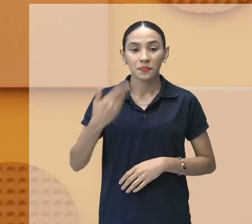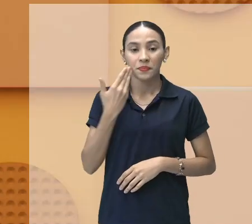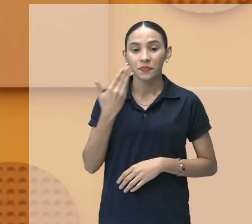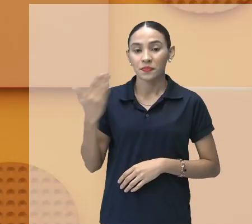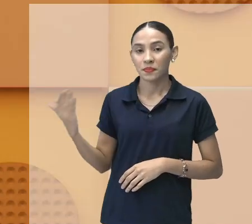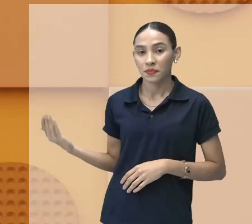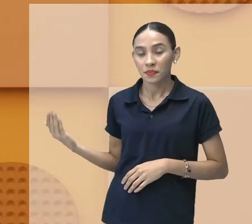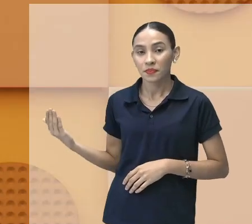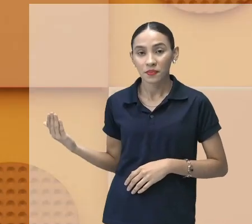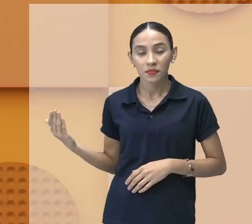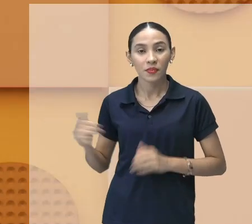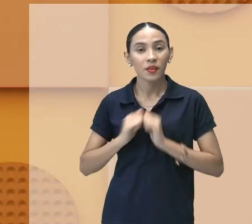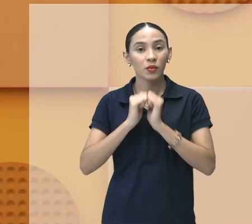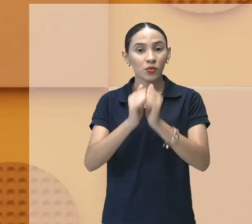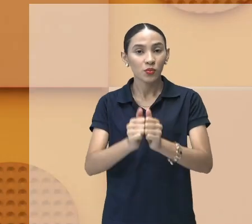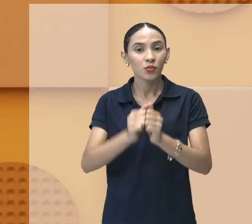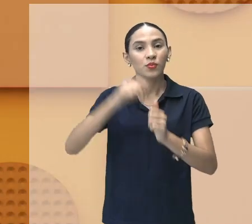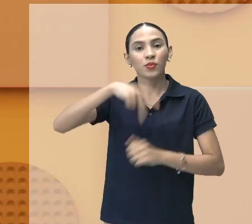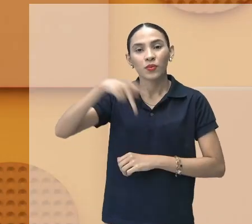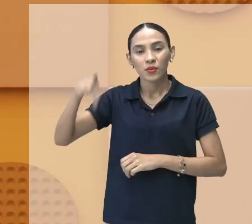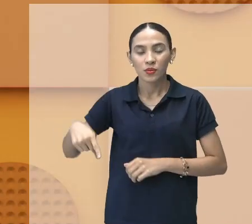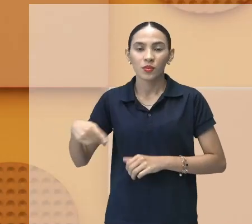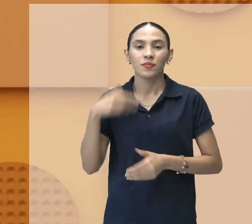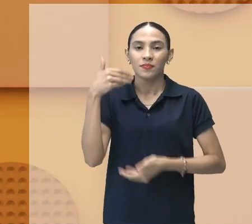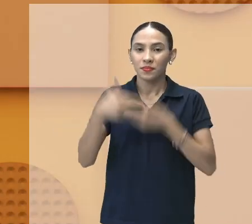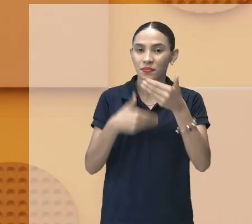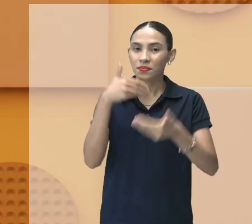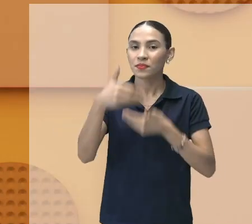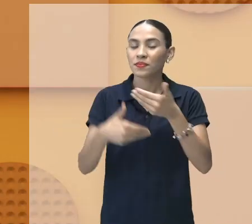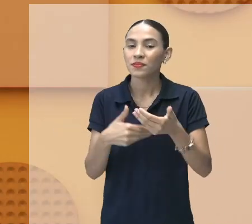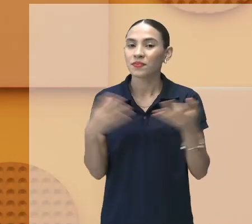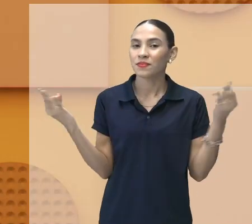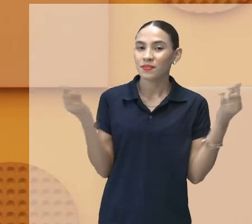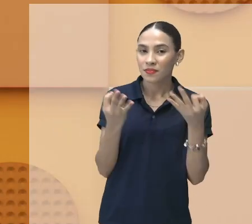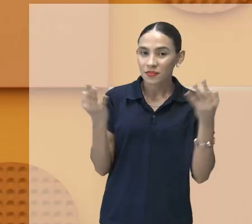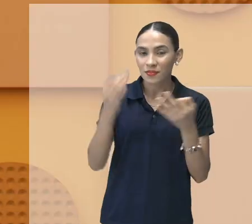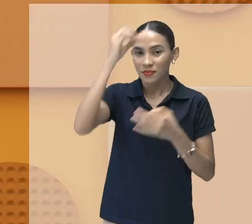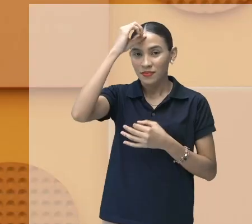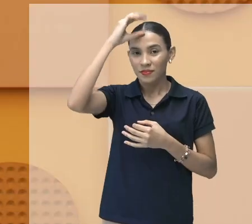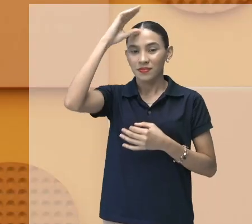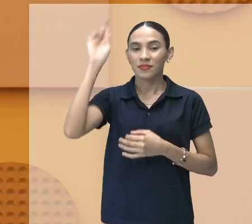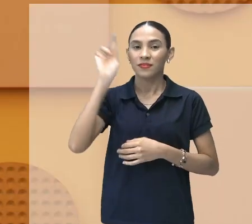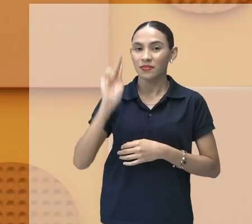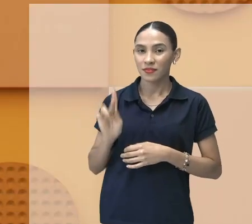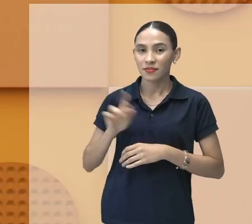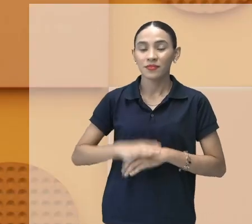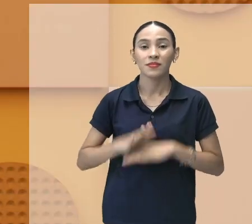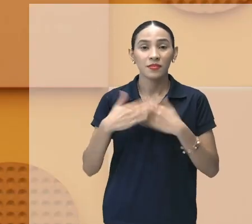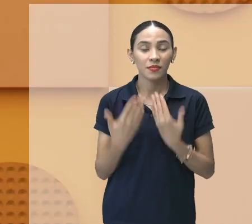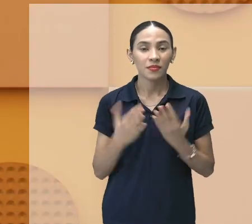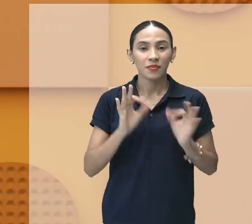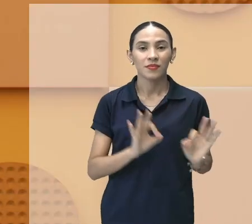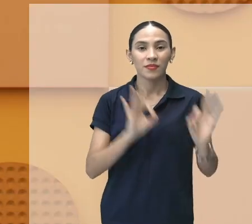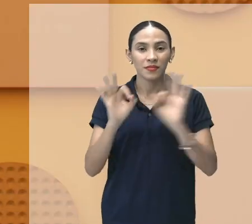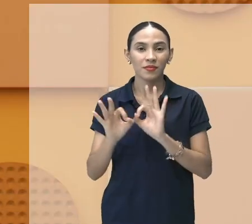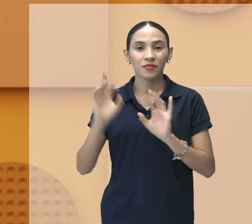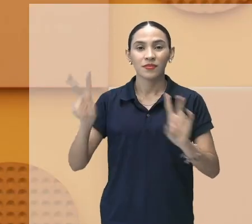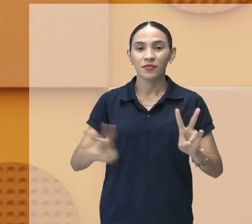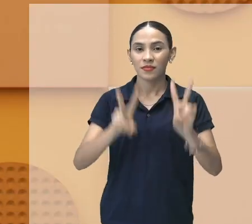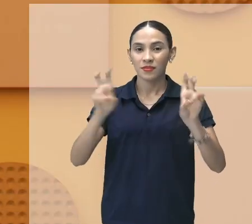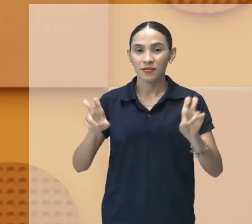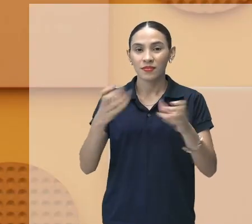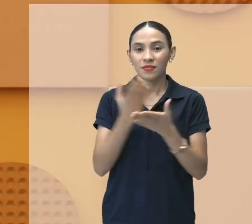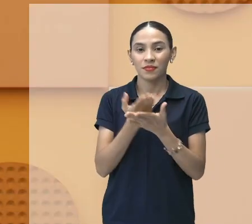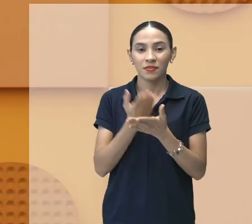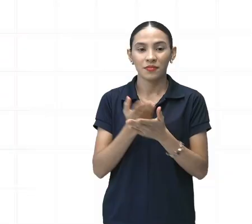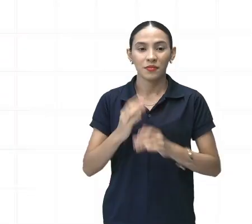Ananias Carvalho, serei o seu professor nessa nossa viagem magnífica pelo conhecimento da história. Vamos então ver o tema de